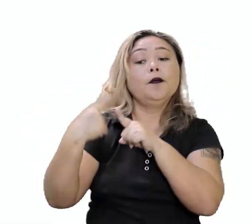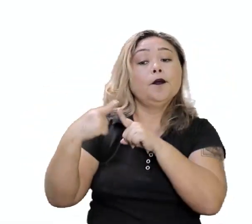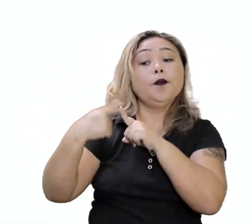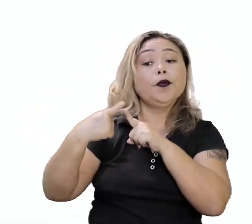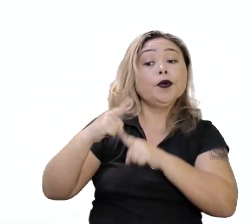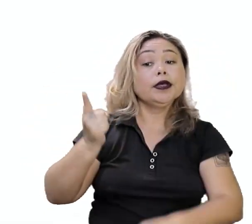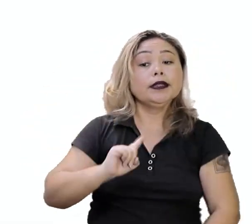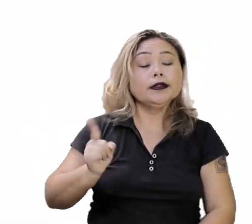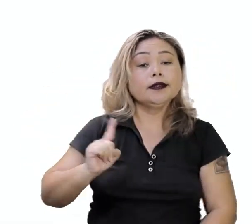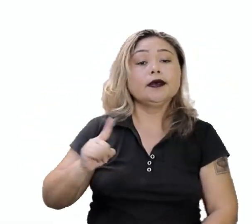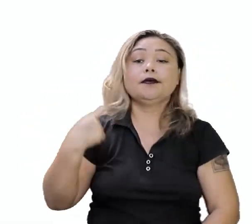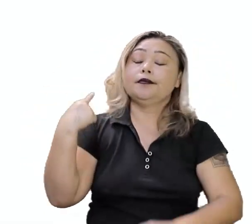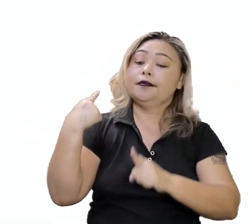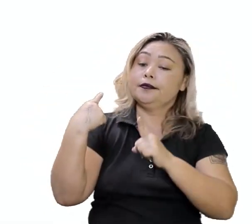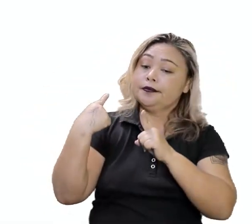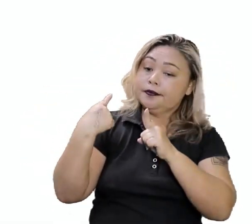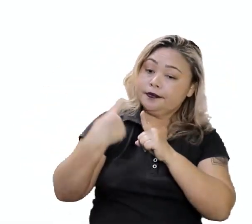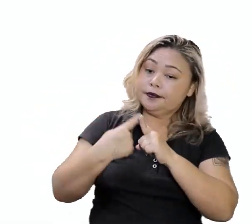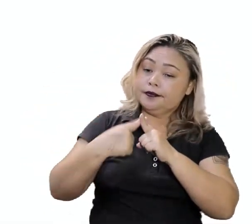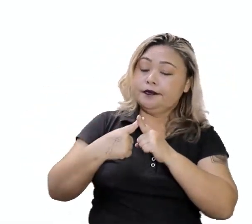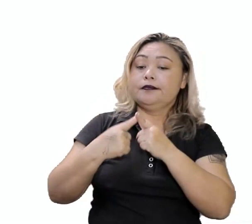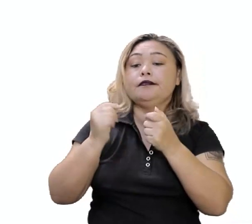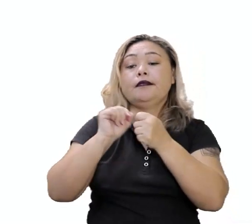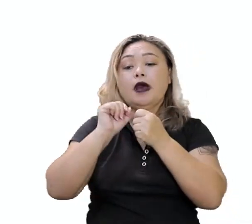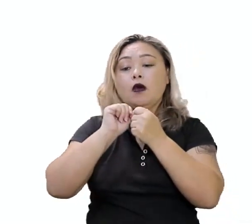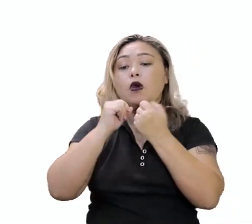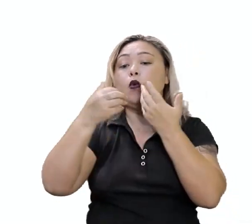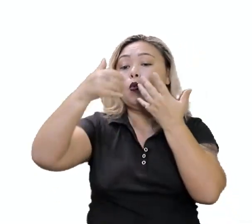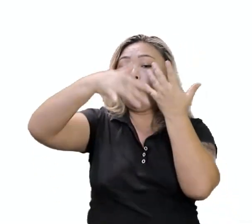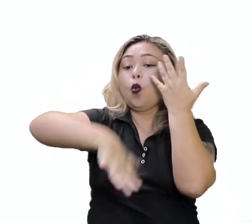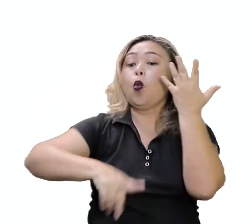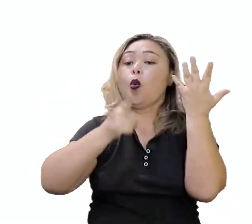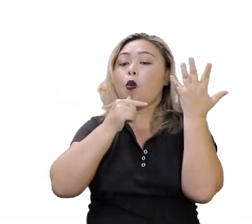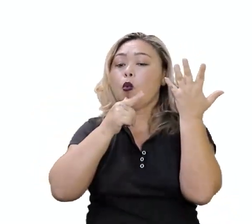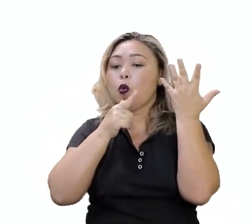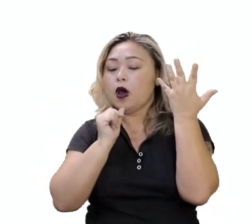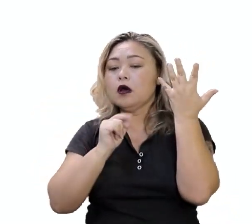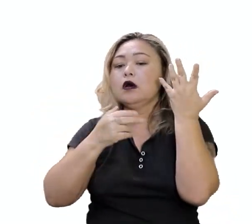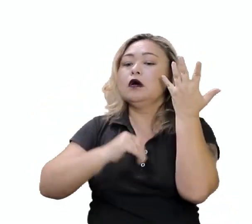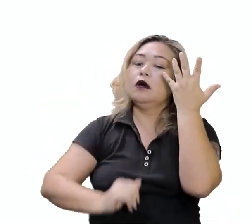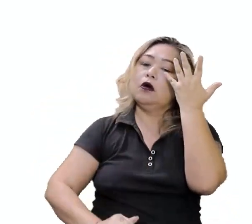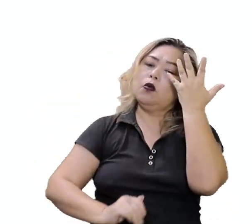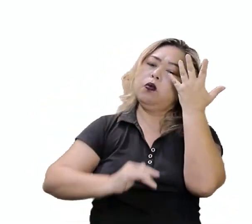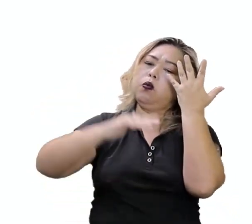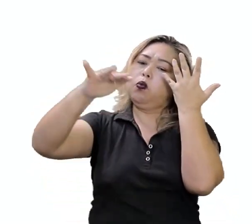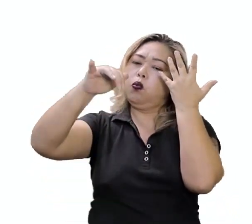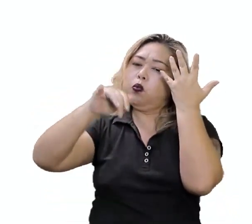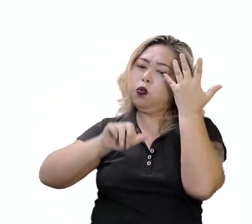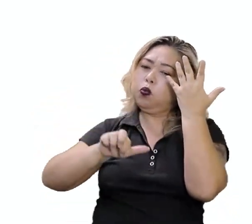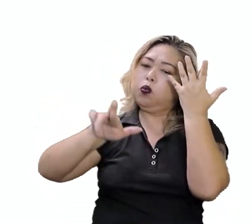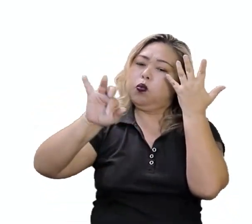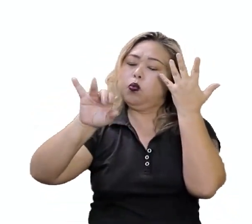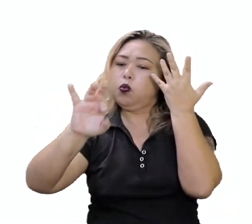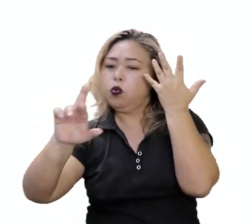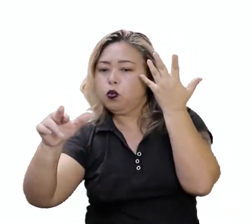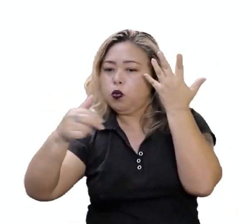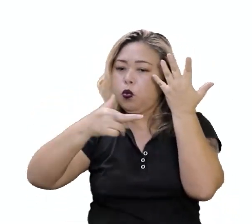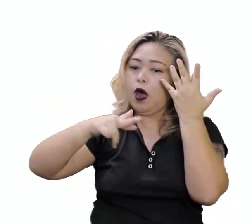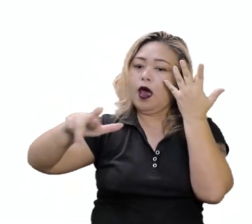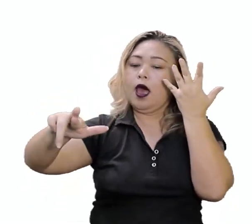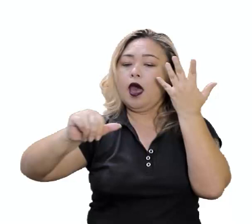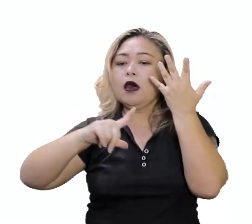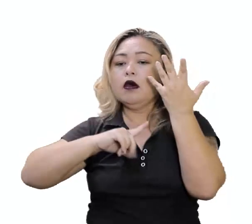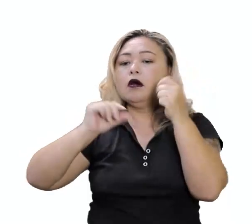que não? Porque eu tenho coluna d'água, onde você tem o índice de refração. Aí, pessoal de física,